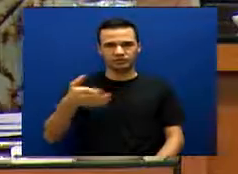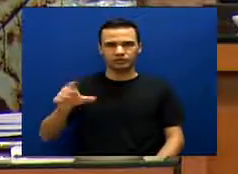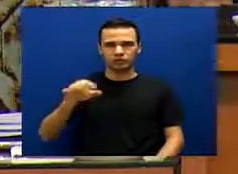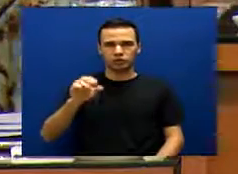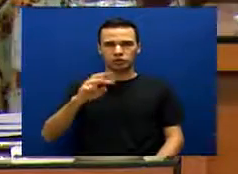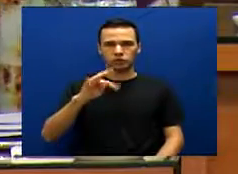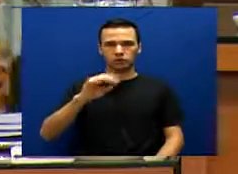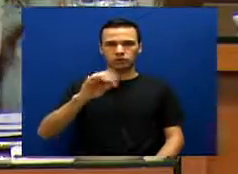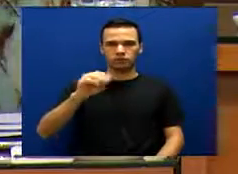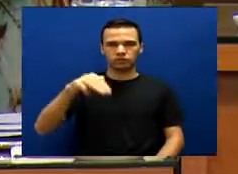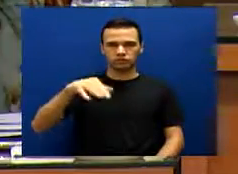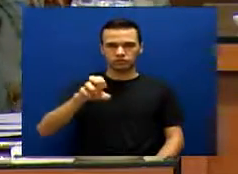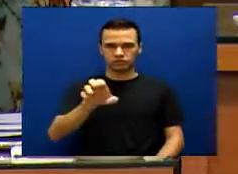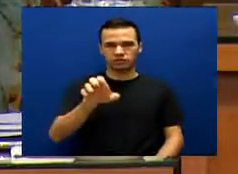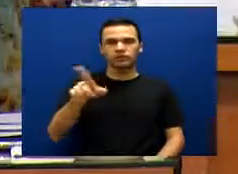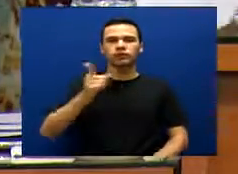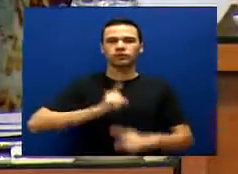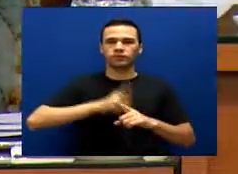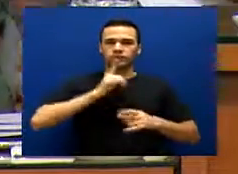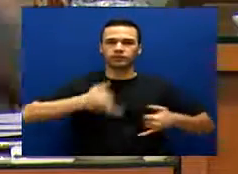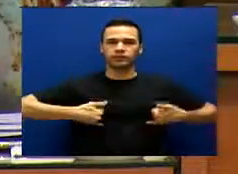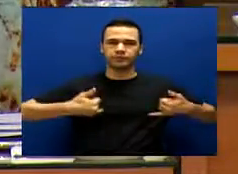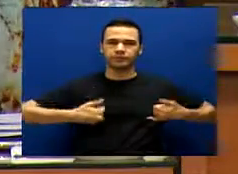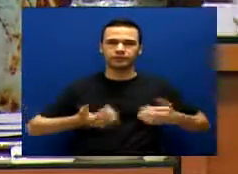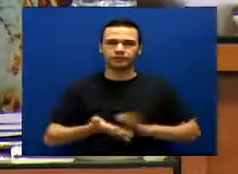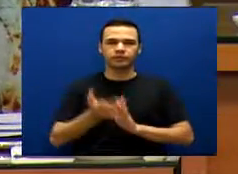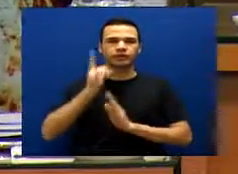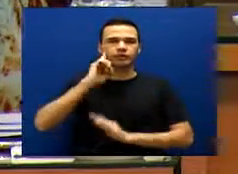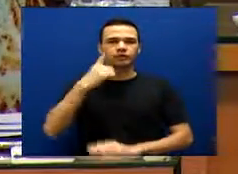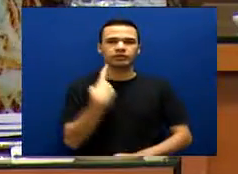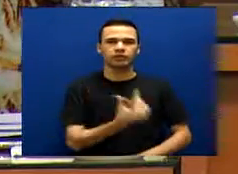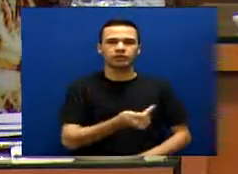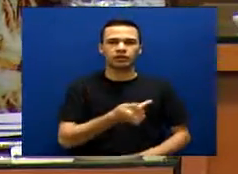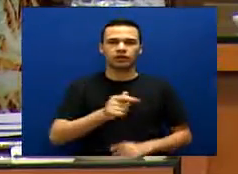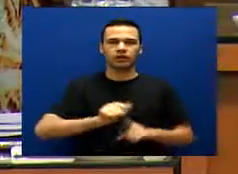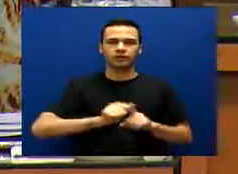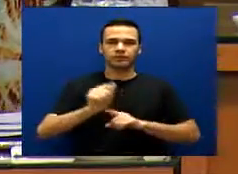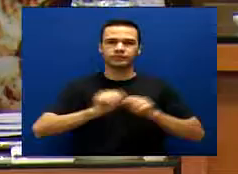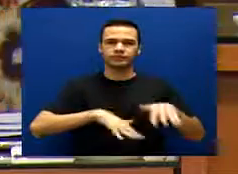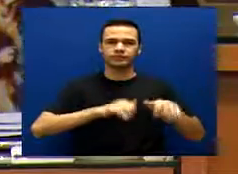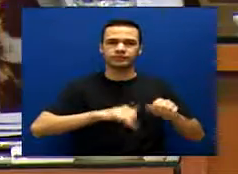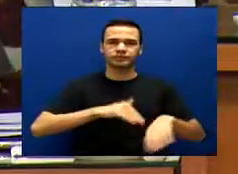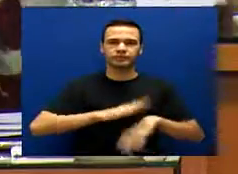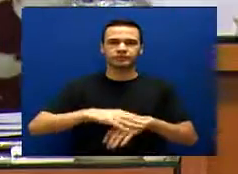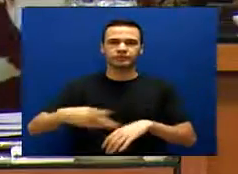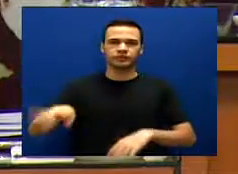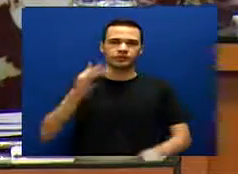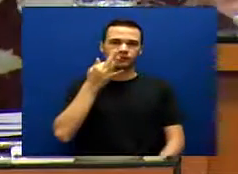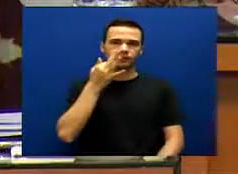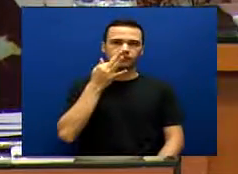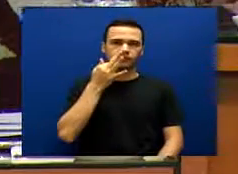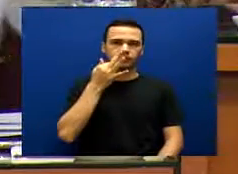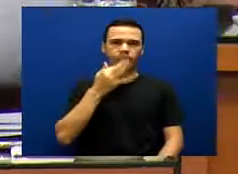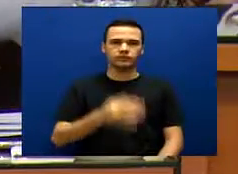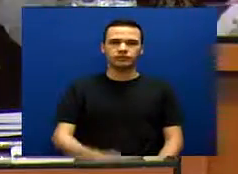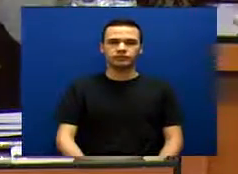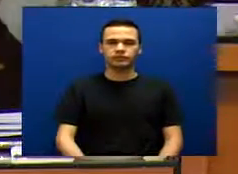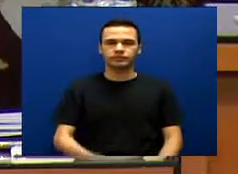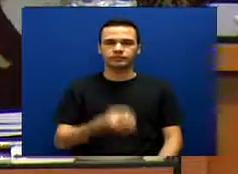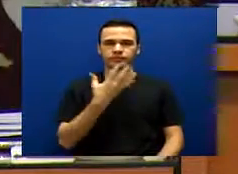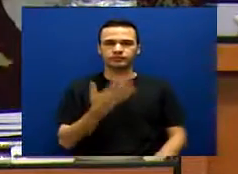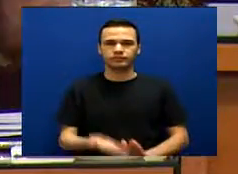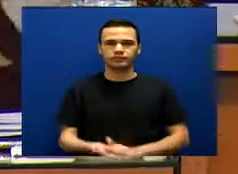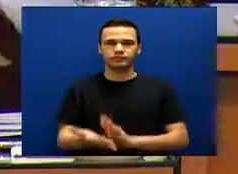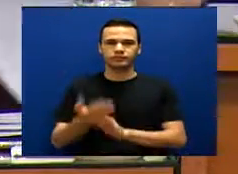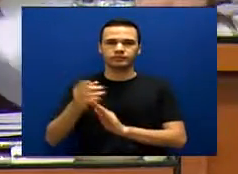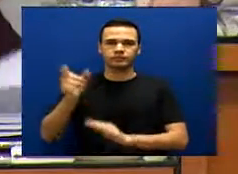Cristófone, pela passagem da sua data natalícia, a ser comemorada dia 27 de setembro. Votos, vereador Fernando Dini. Votos